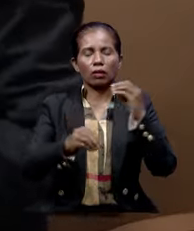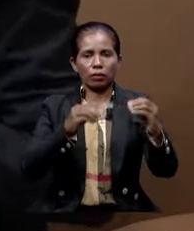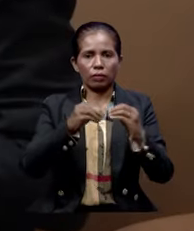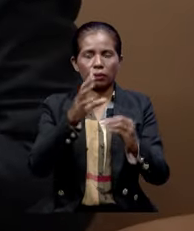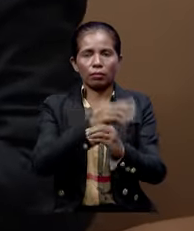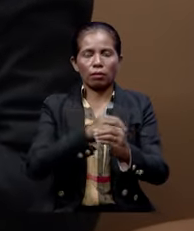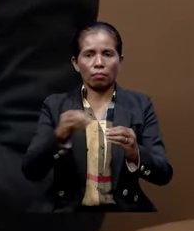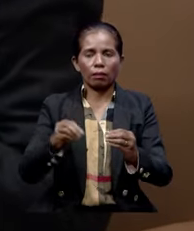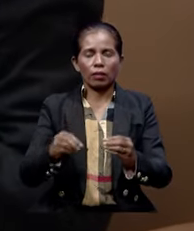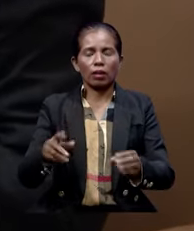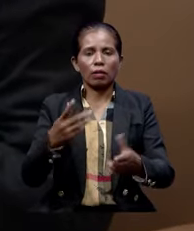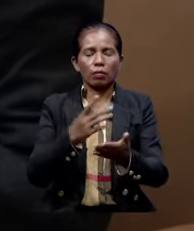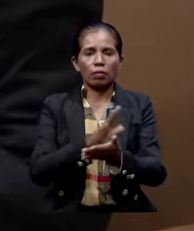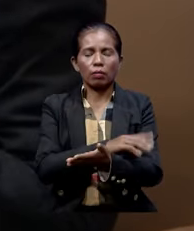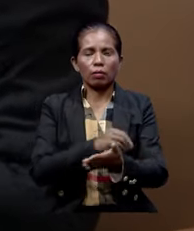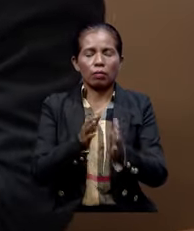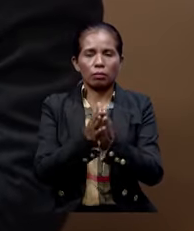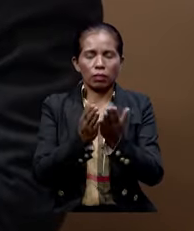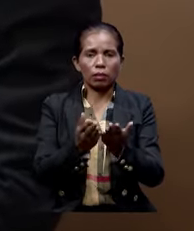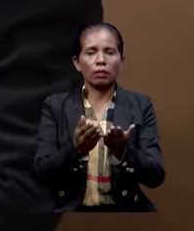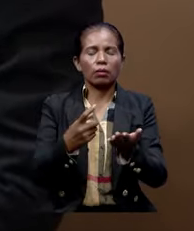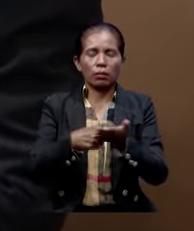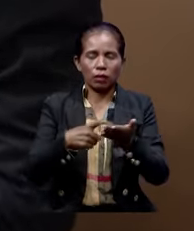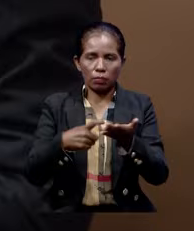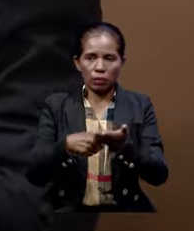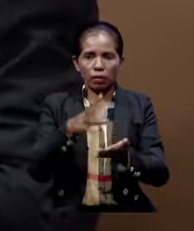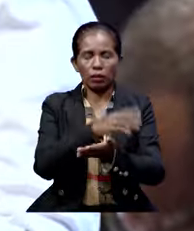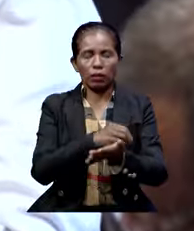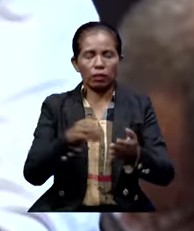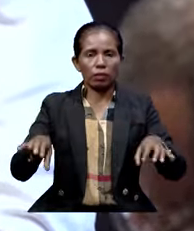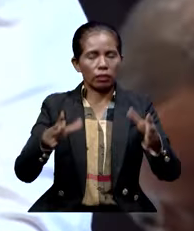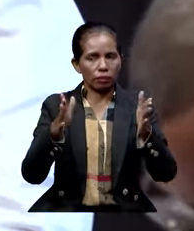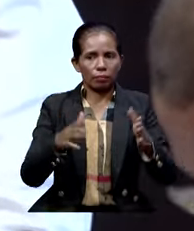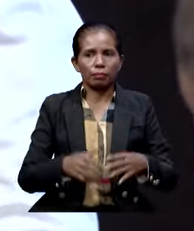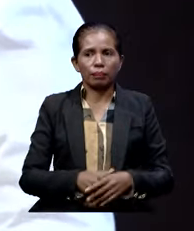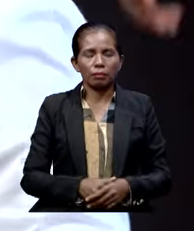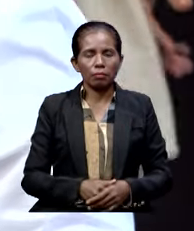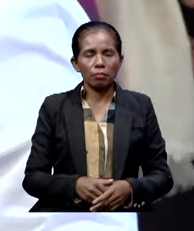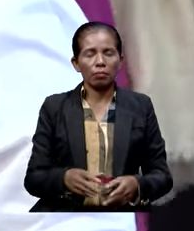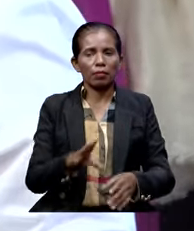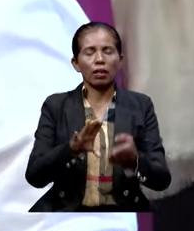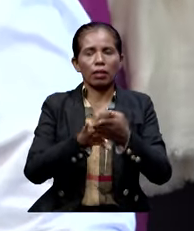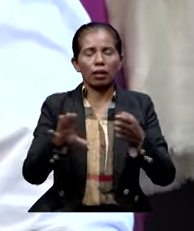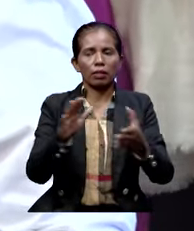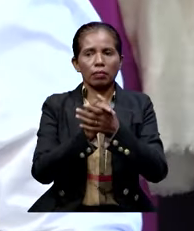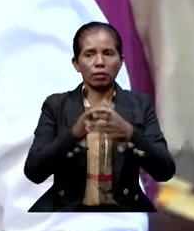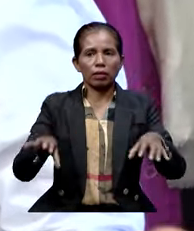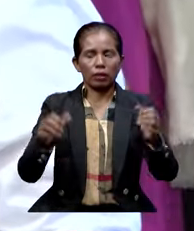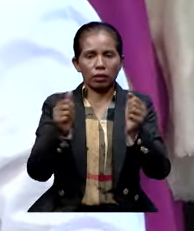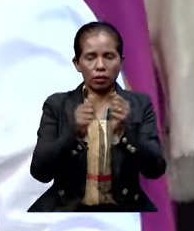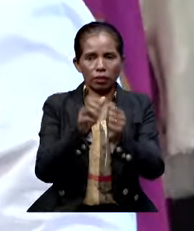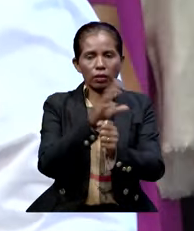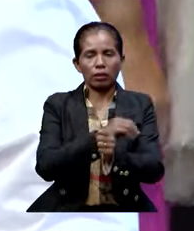isenção visto para passaporte titulares, passaporte diplomático no trabalho. Diploma né atuamente em relação à amizade